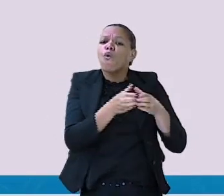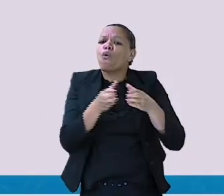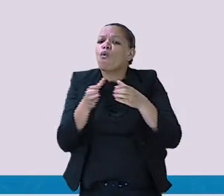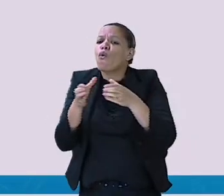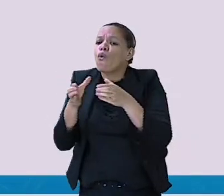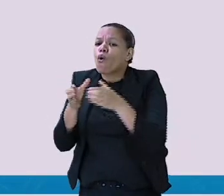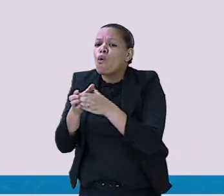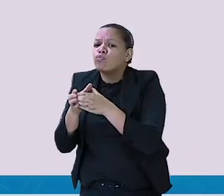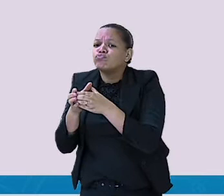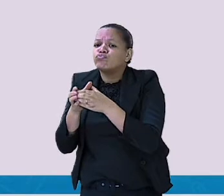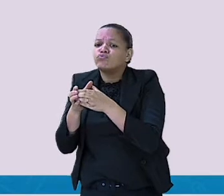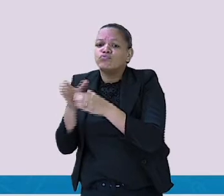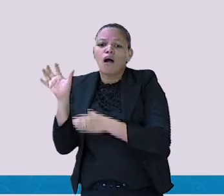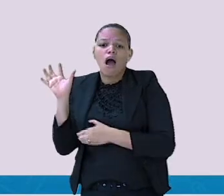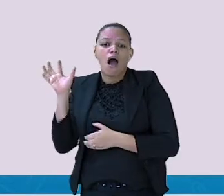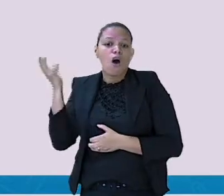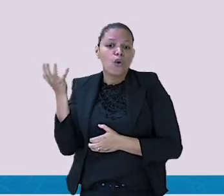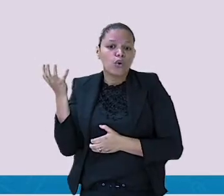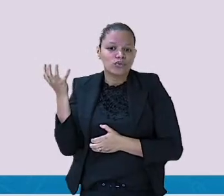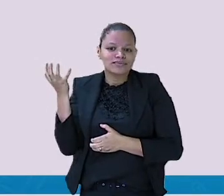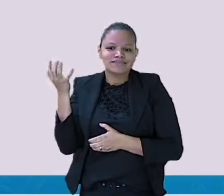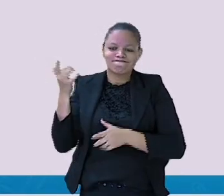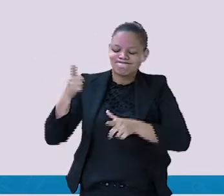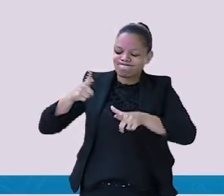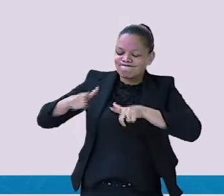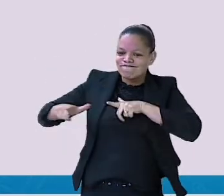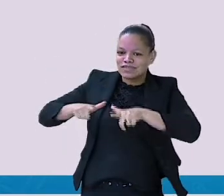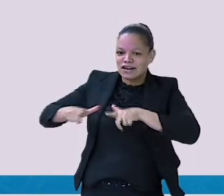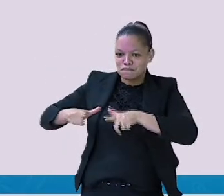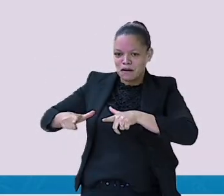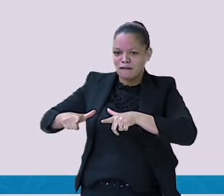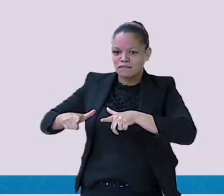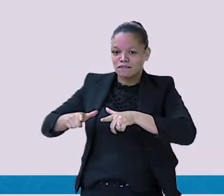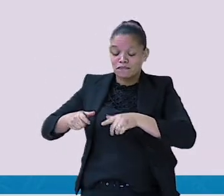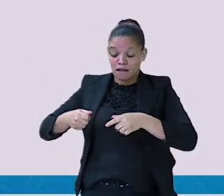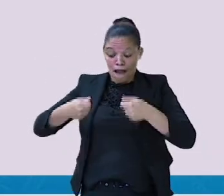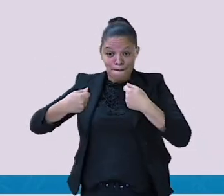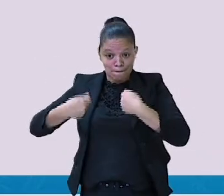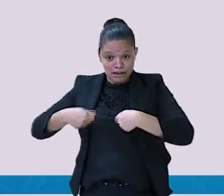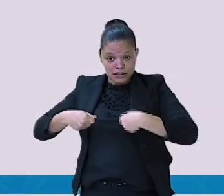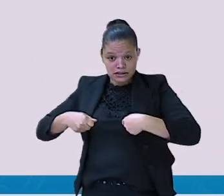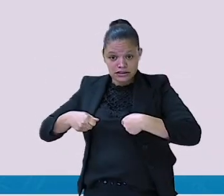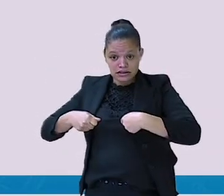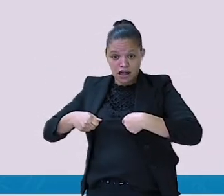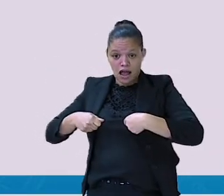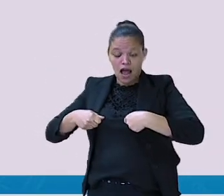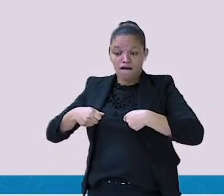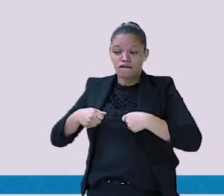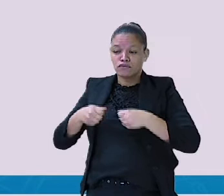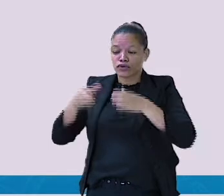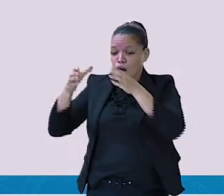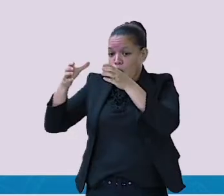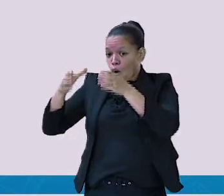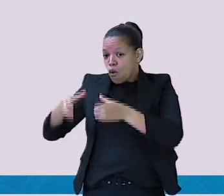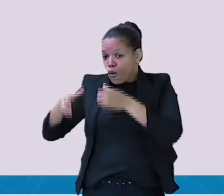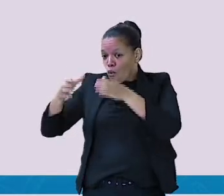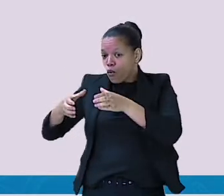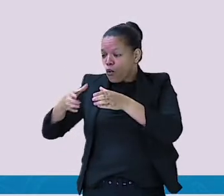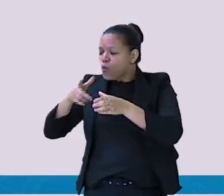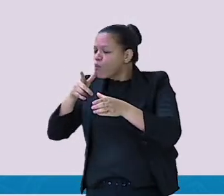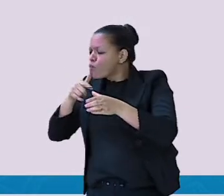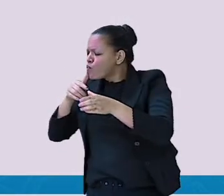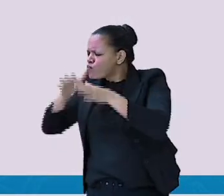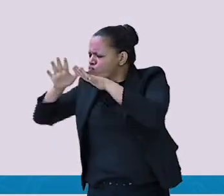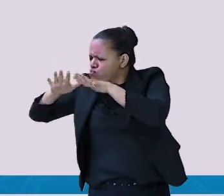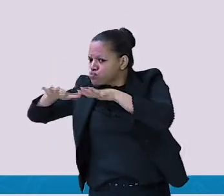seria então interessante fazer ali próximo aos portos, próximo ali à praia, região litorânea? Porque assim a mercadoria